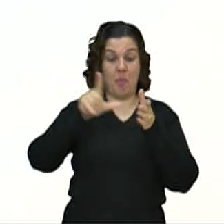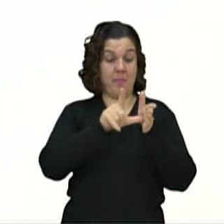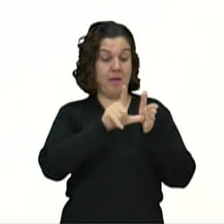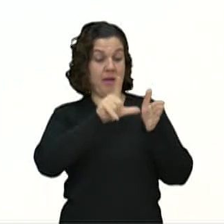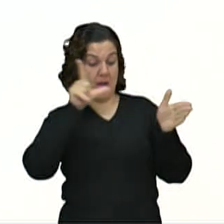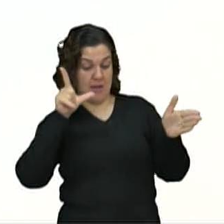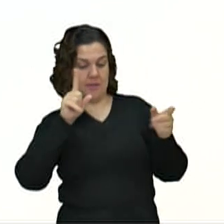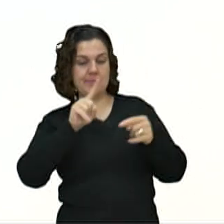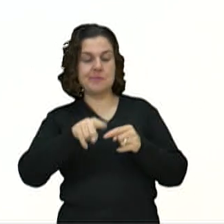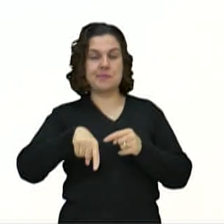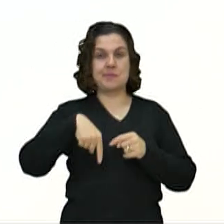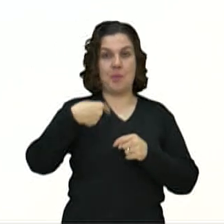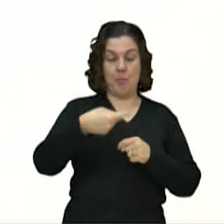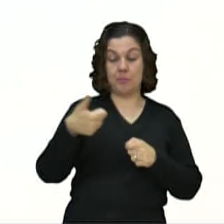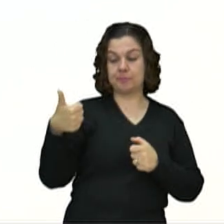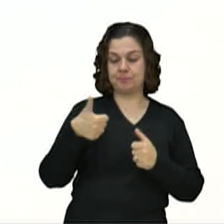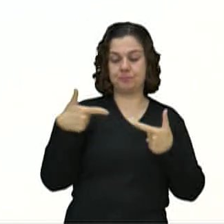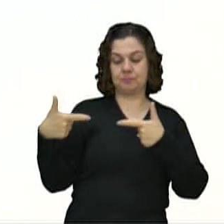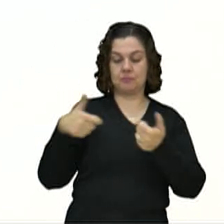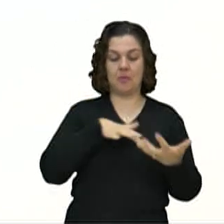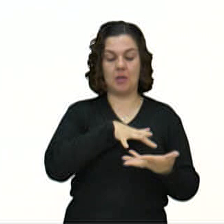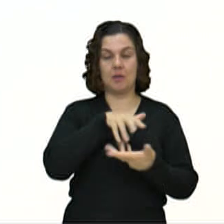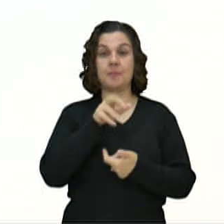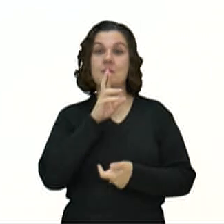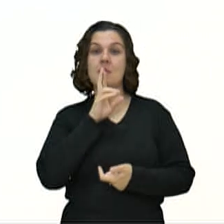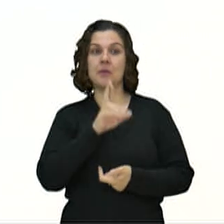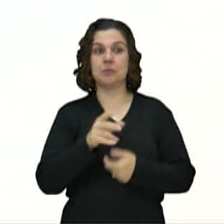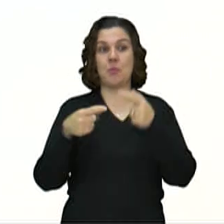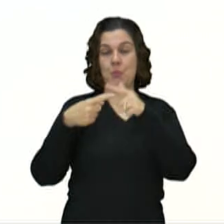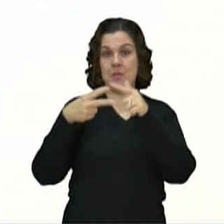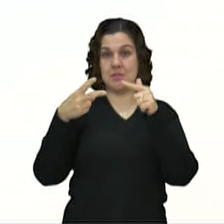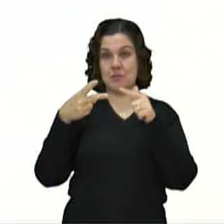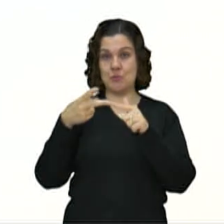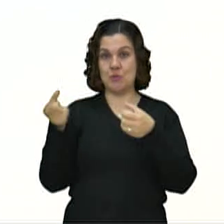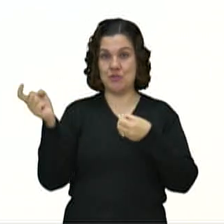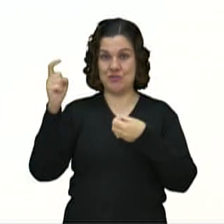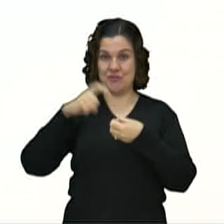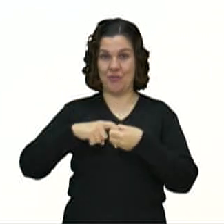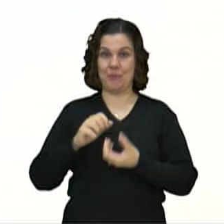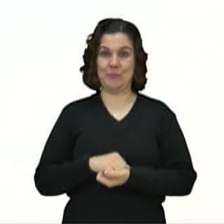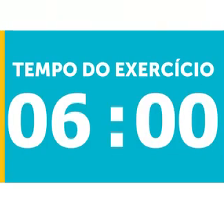antes e depois da Primeira Guerra Mundial, responda essas duas perguntas